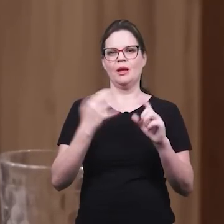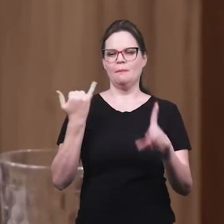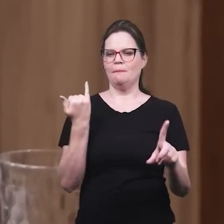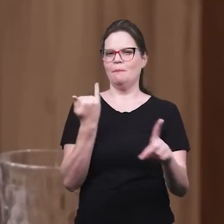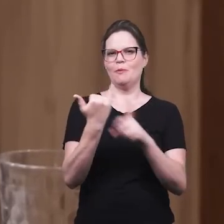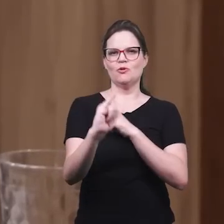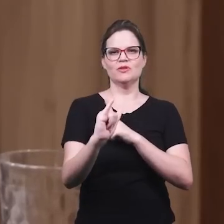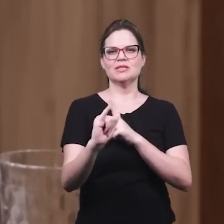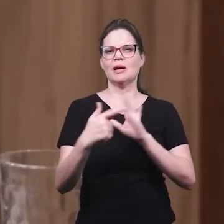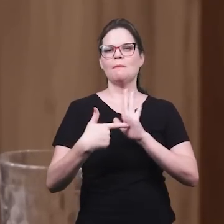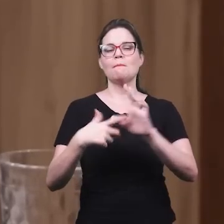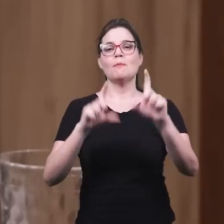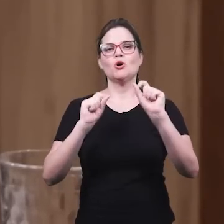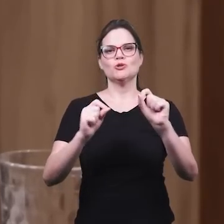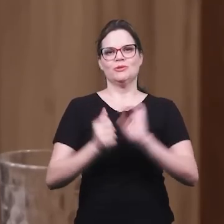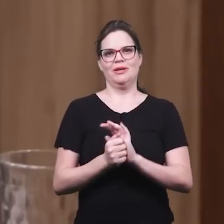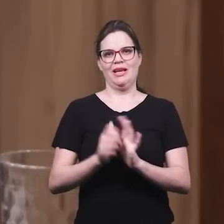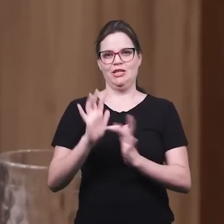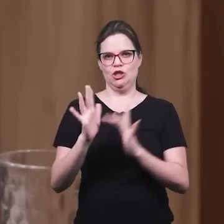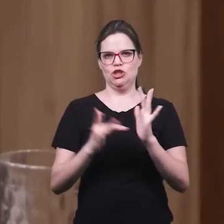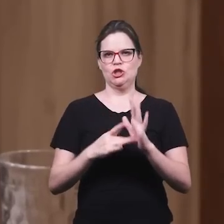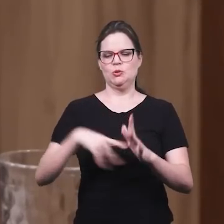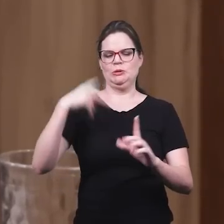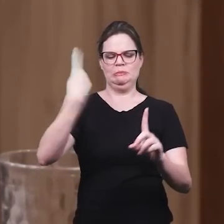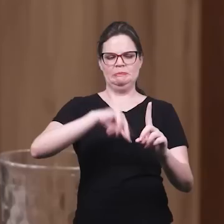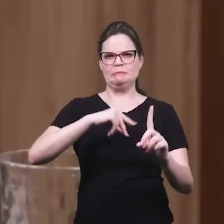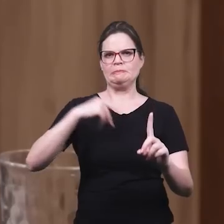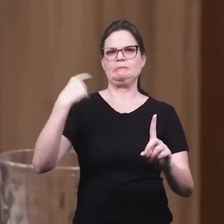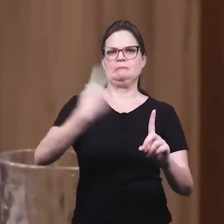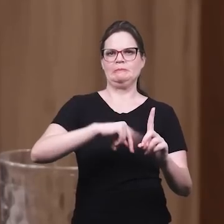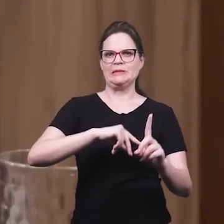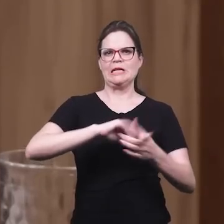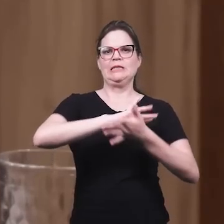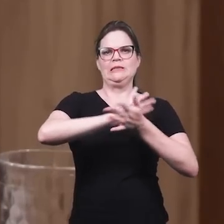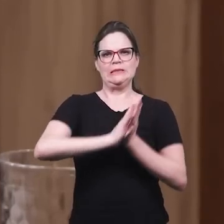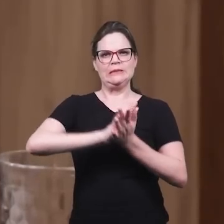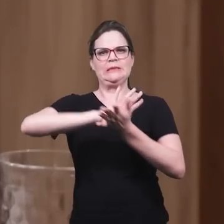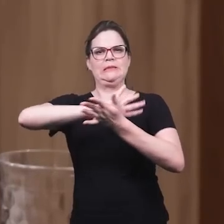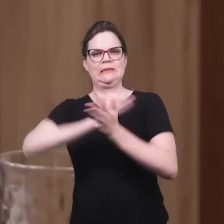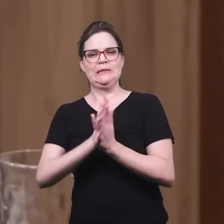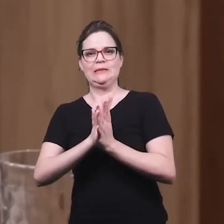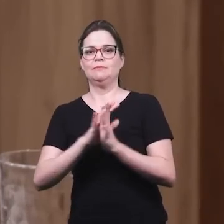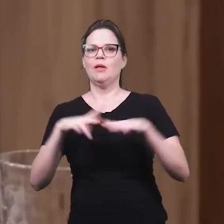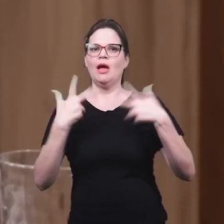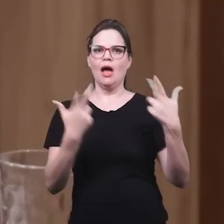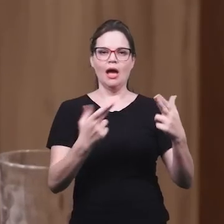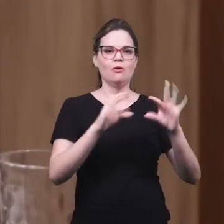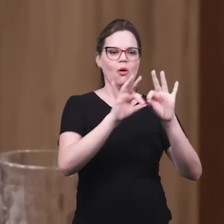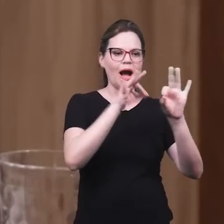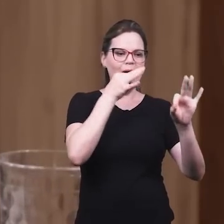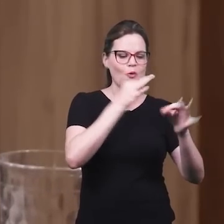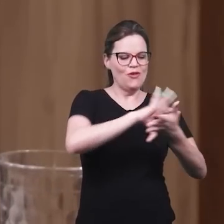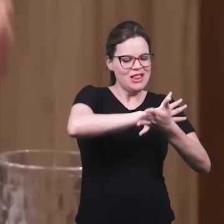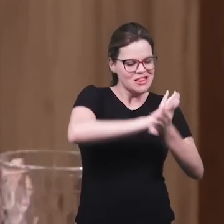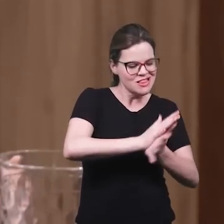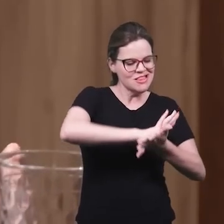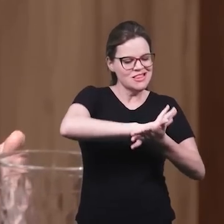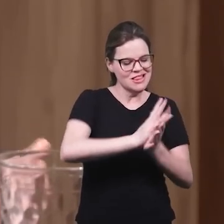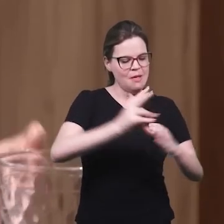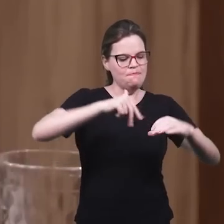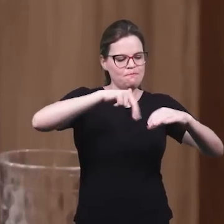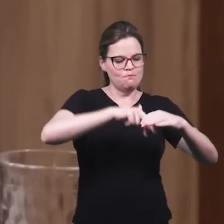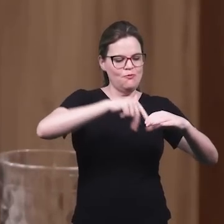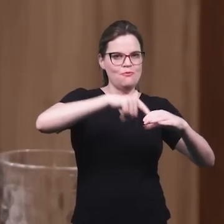nossas transgressões, né? Ferido pelas nossas iniquidades, e pelas suas pisaduras fomos sarados. Porque ele foi